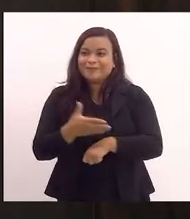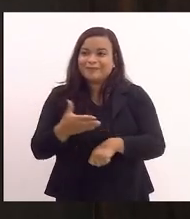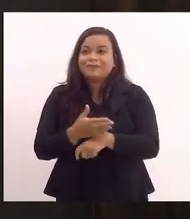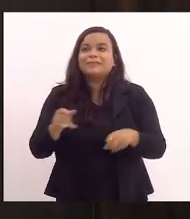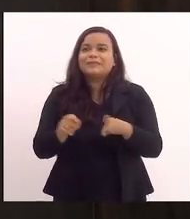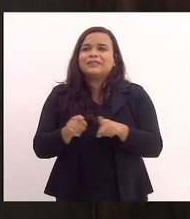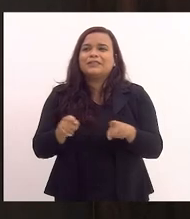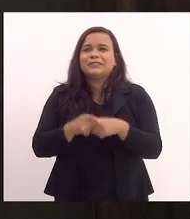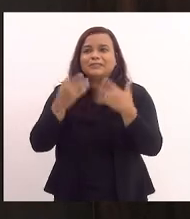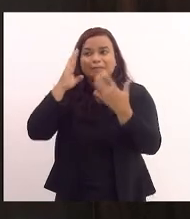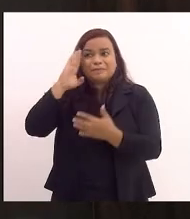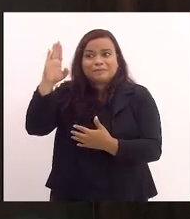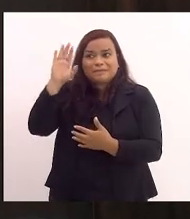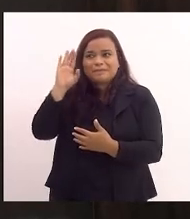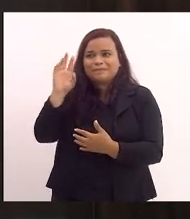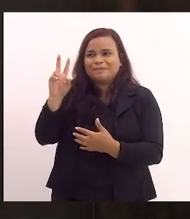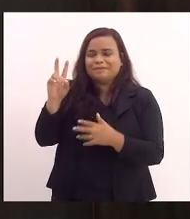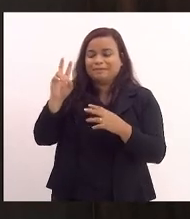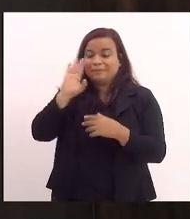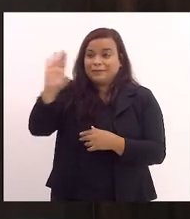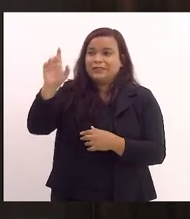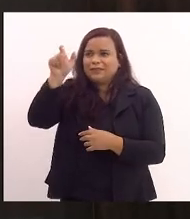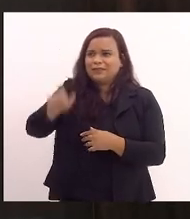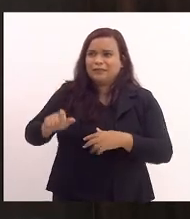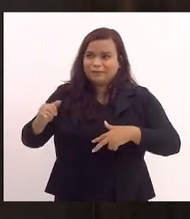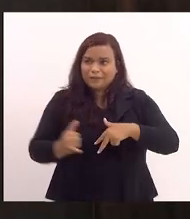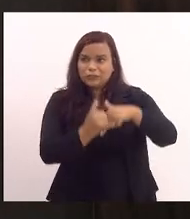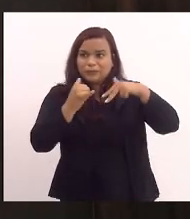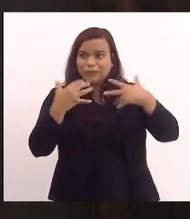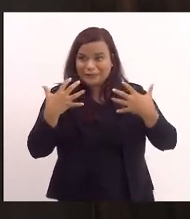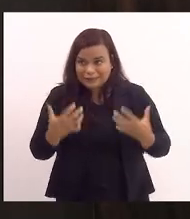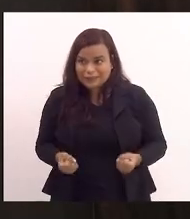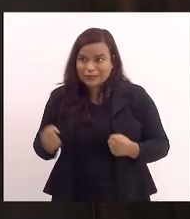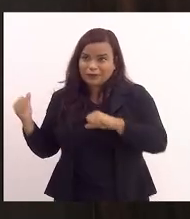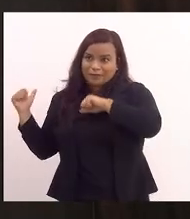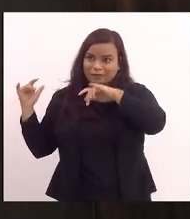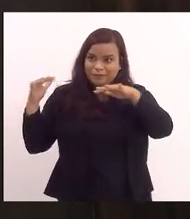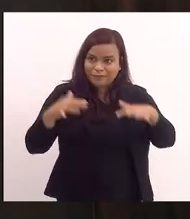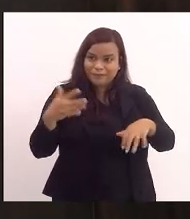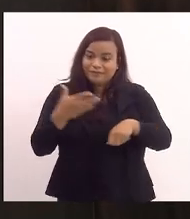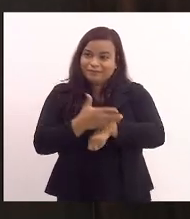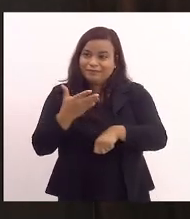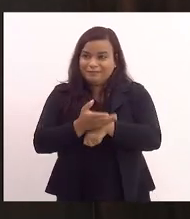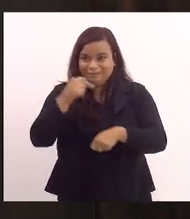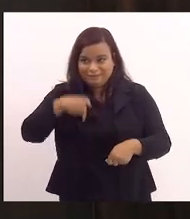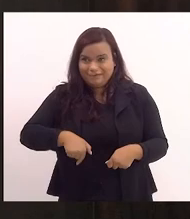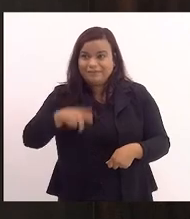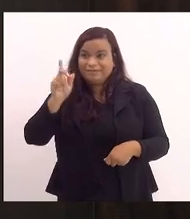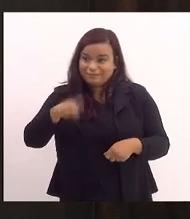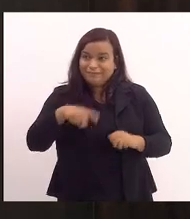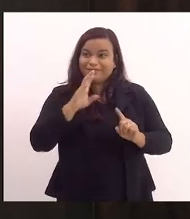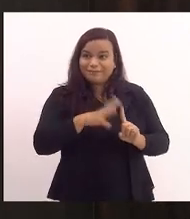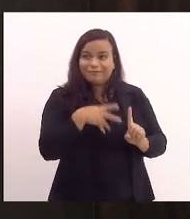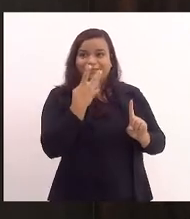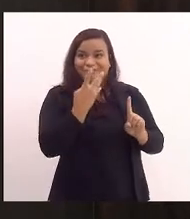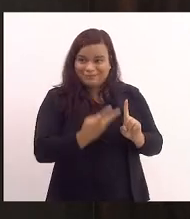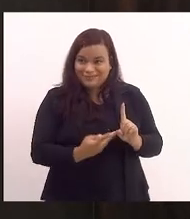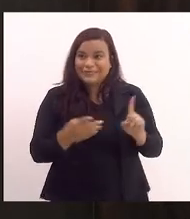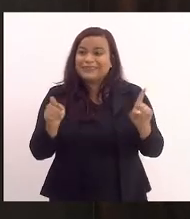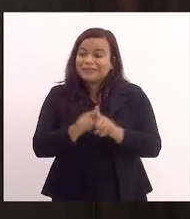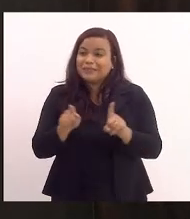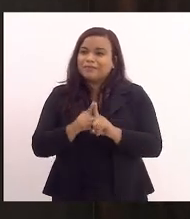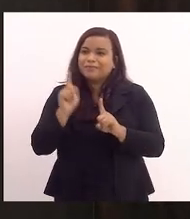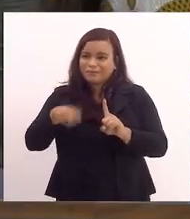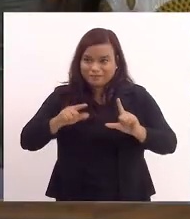Agradeço especialmente às vítimas que toparam fazer essa empreitada conosco, que é uma homenagem, mas é também um